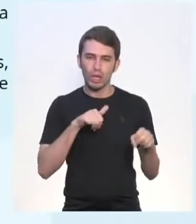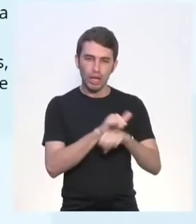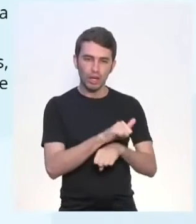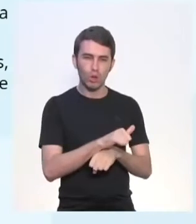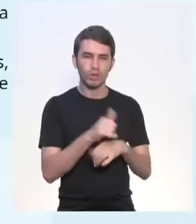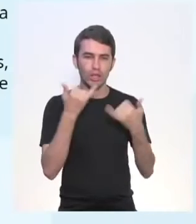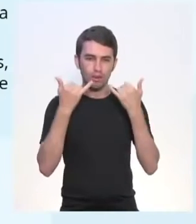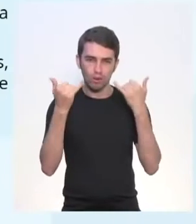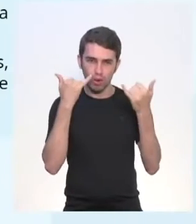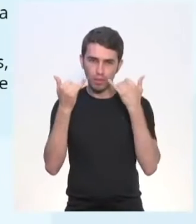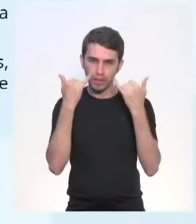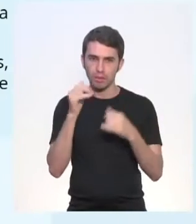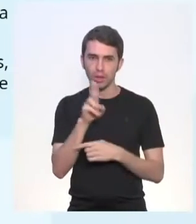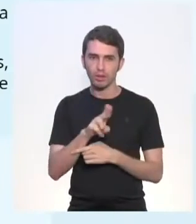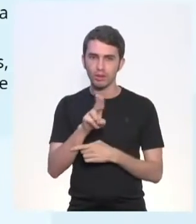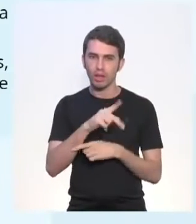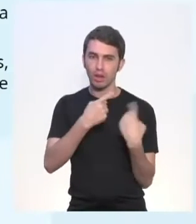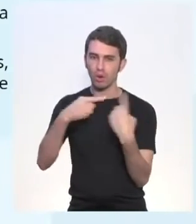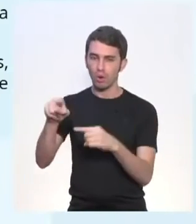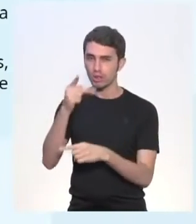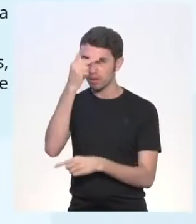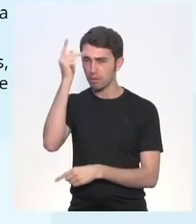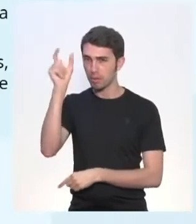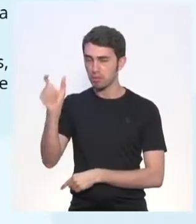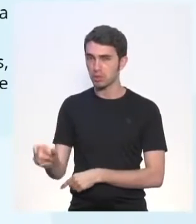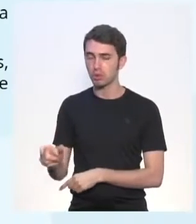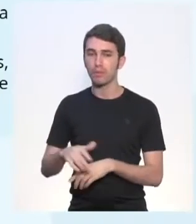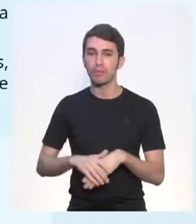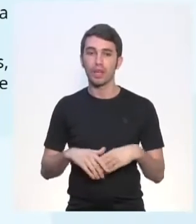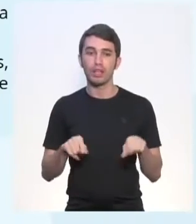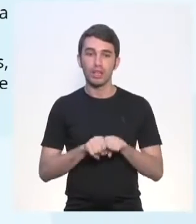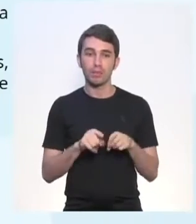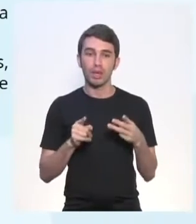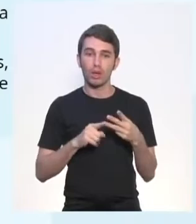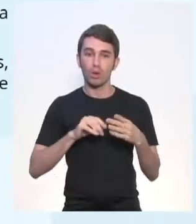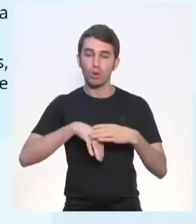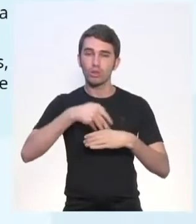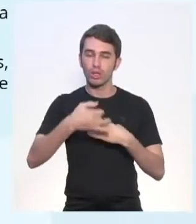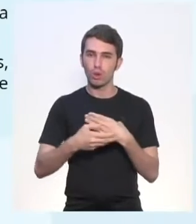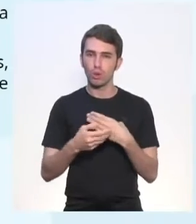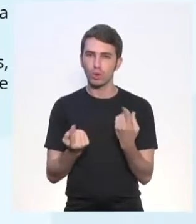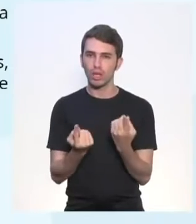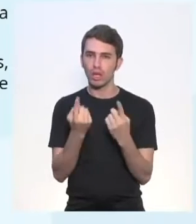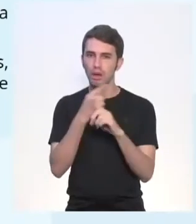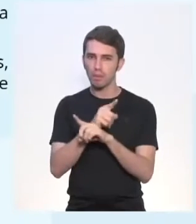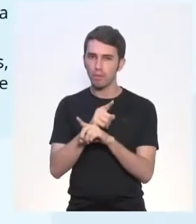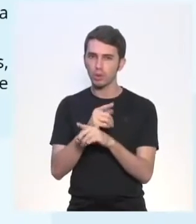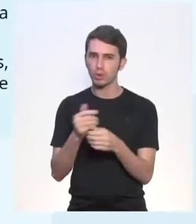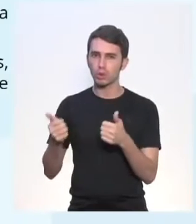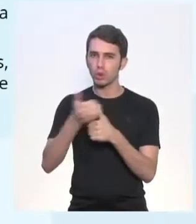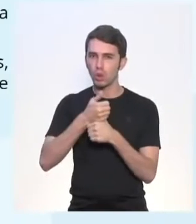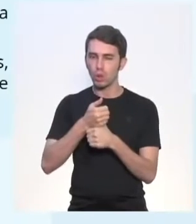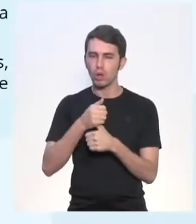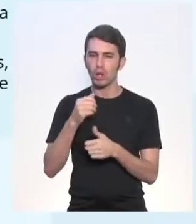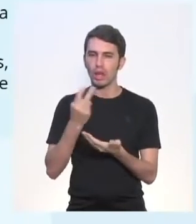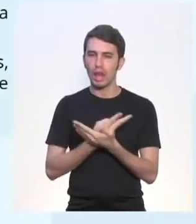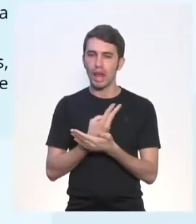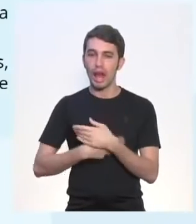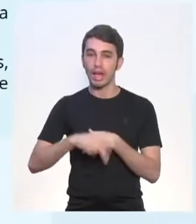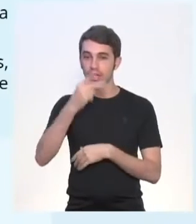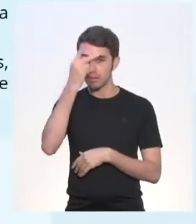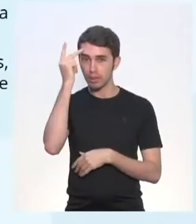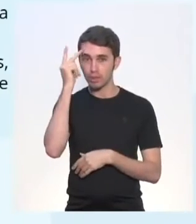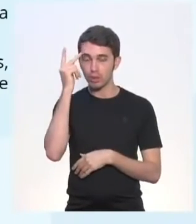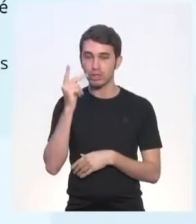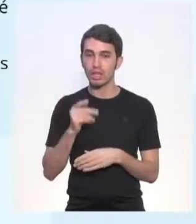Conteúdo impostor. Quando fontes, pessoas, instituições ou entidades têm seu nome usado para divulgação de ideias que não são suas. Essa é